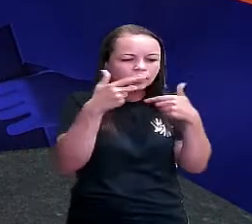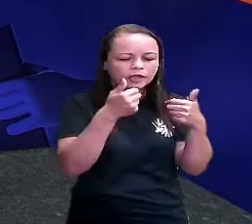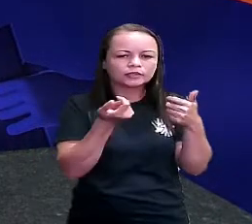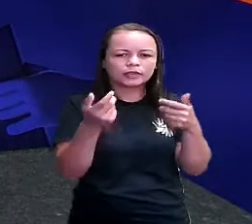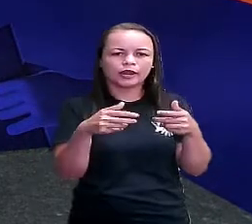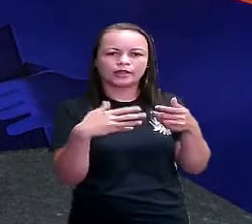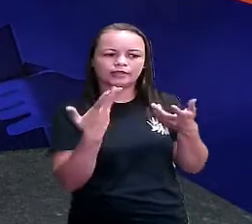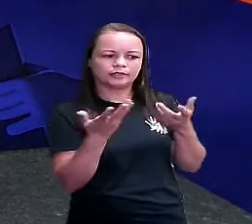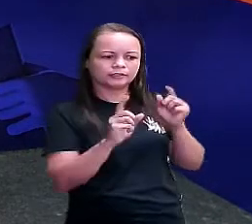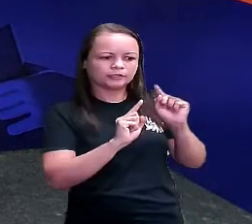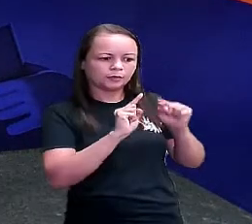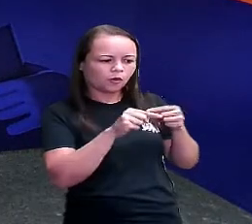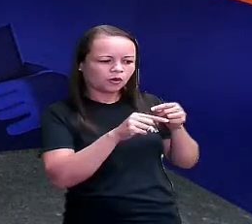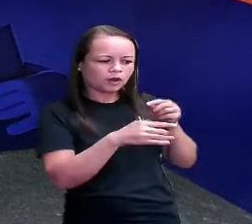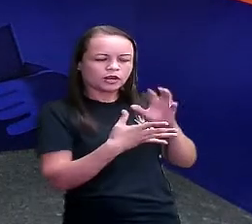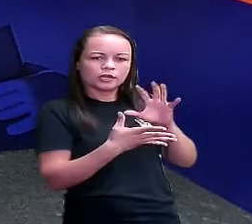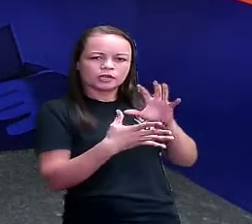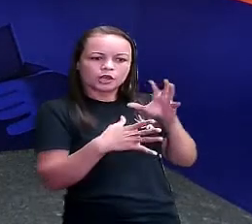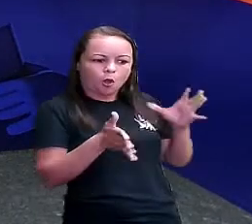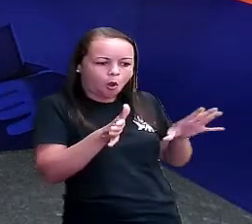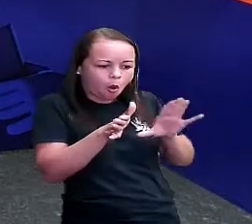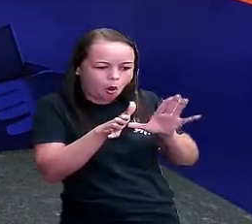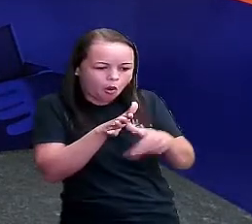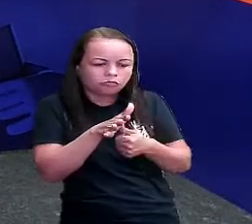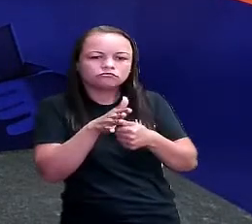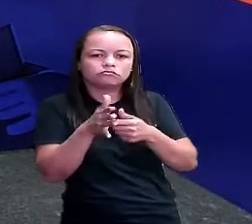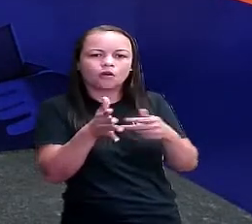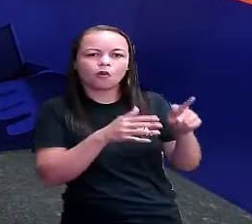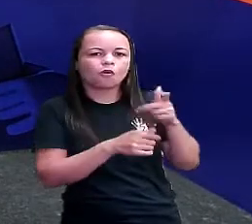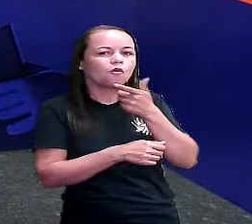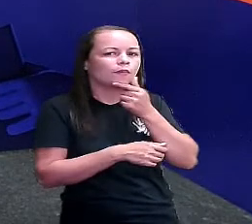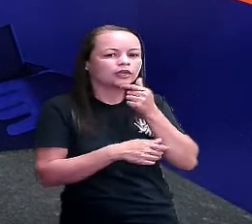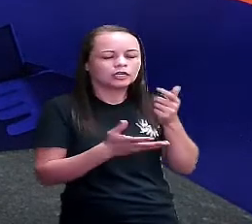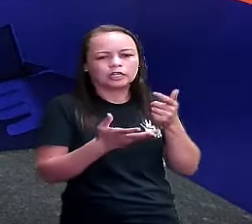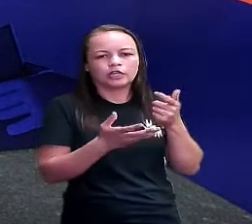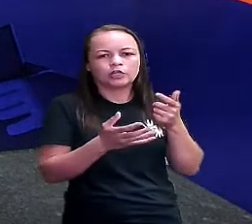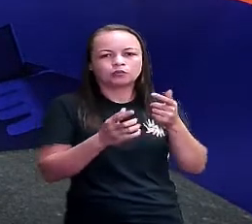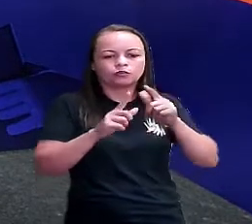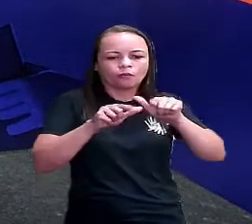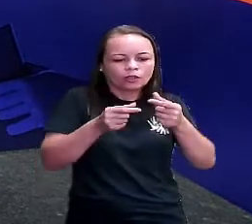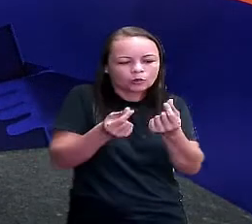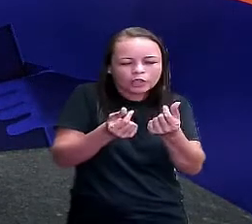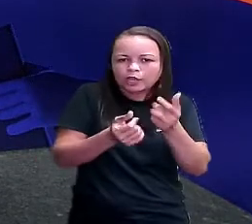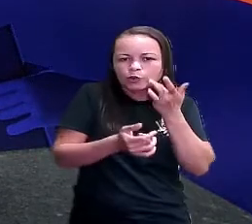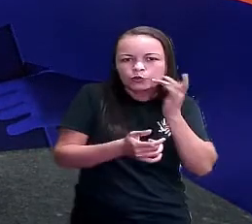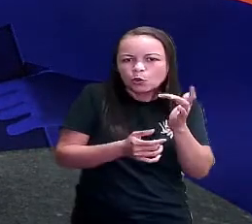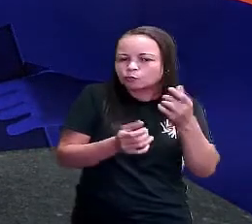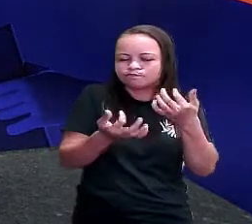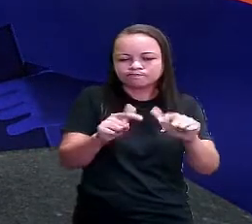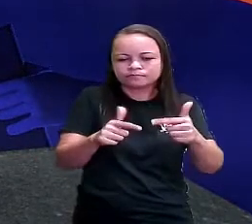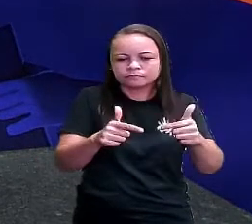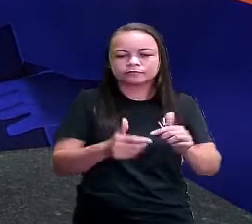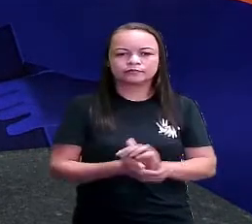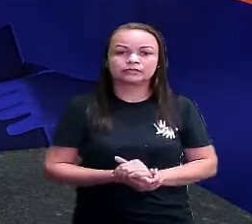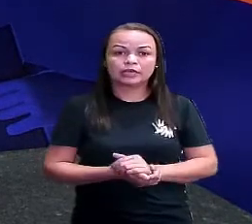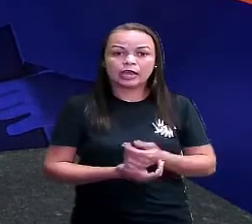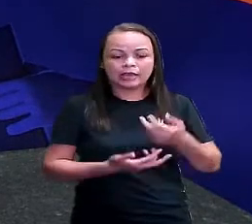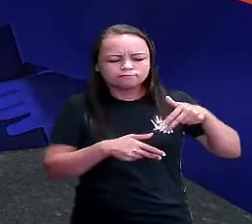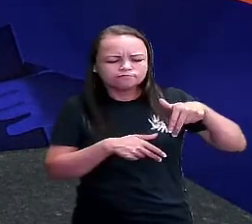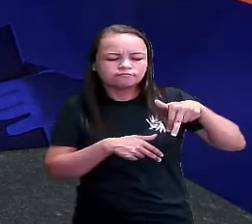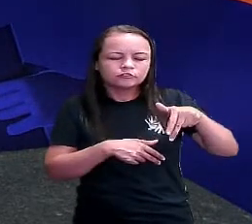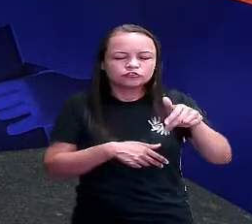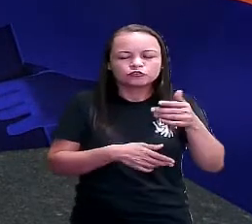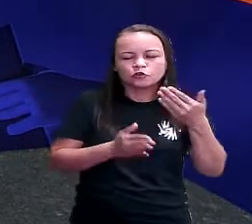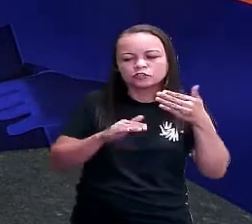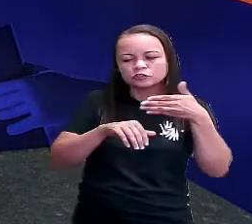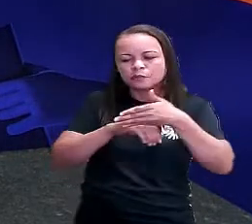correndo. Pinóquio chegou muito tarde em casa e muito triste também. Seu pai perguntou o que tinha